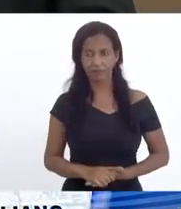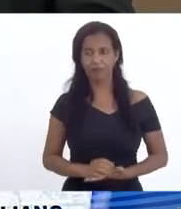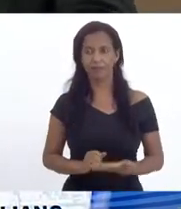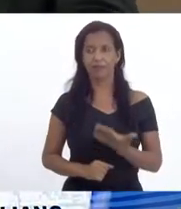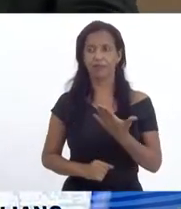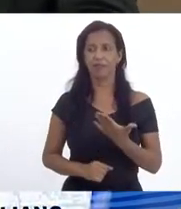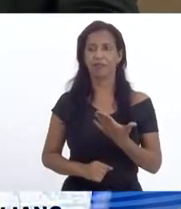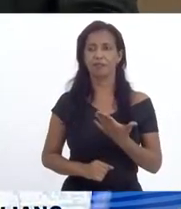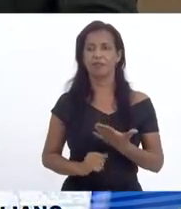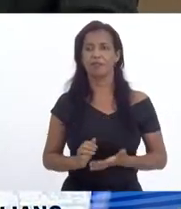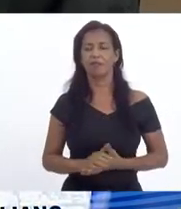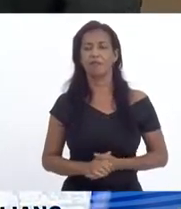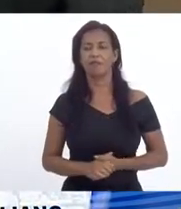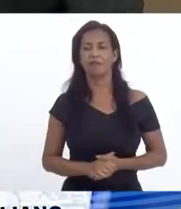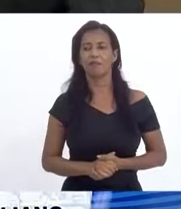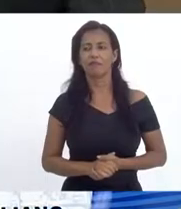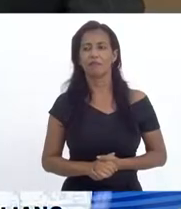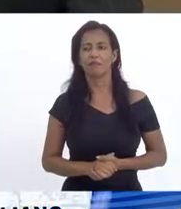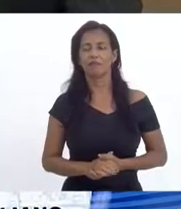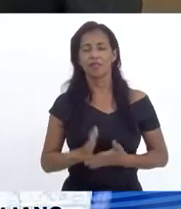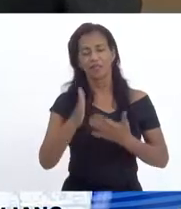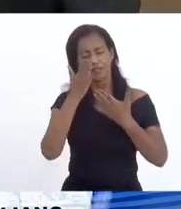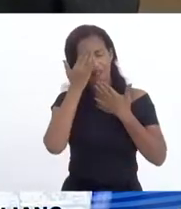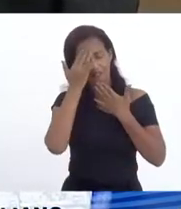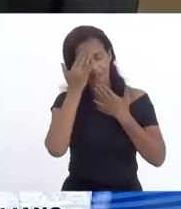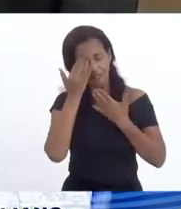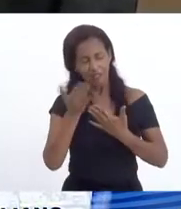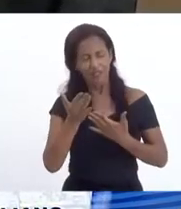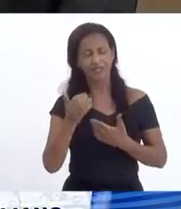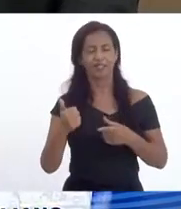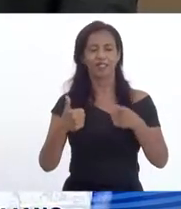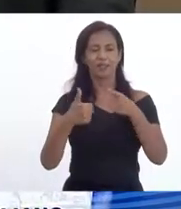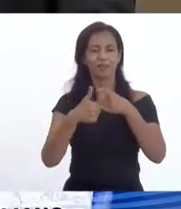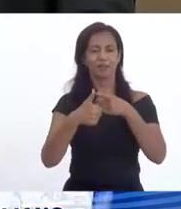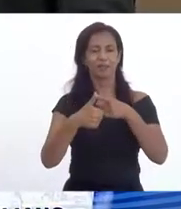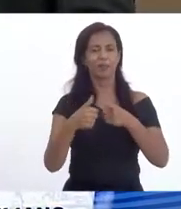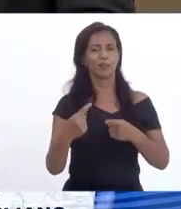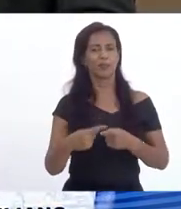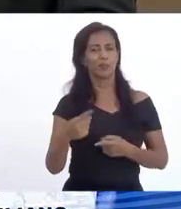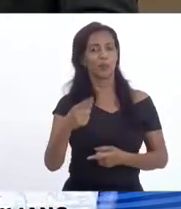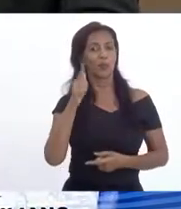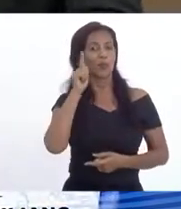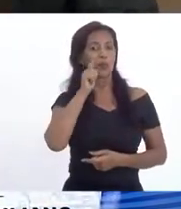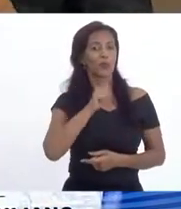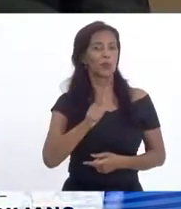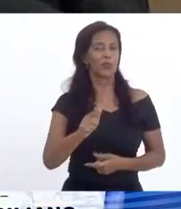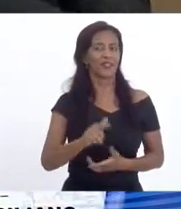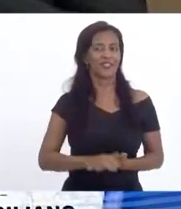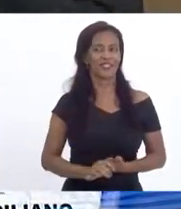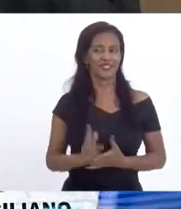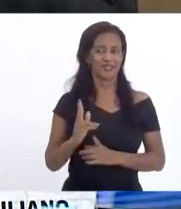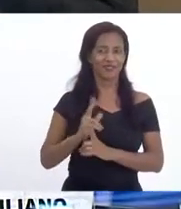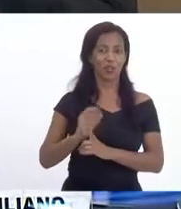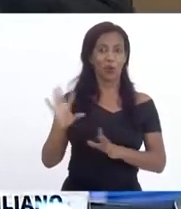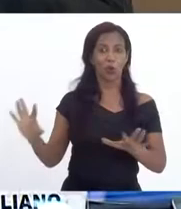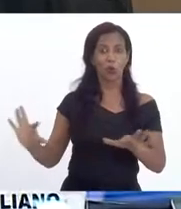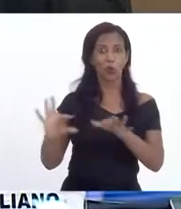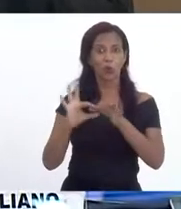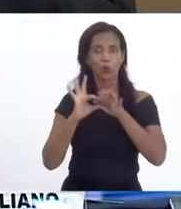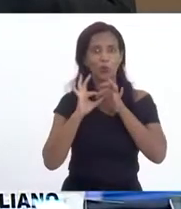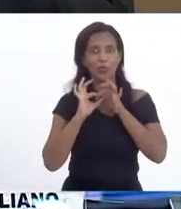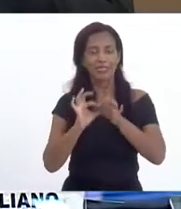senhor e agradecer, André, primeiramente, porque o senhor conseguiu uma proeza. O senhor uniu